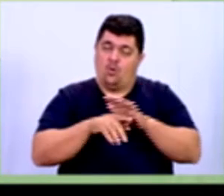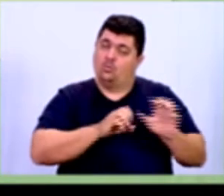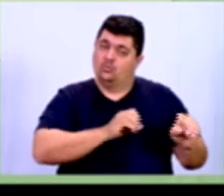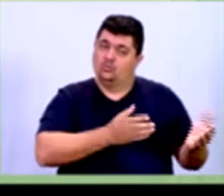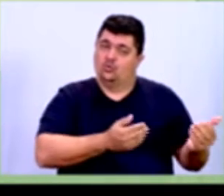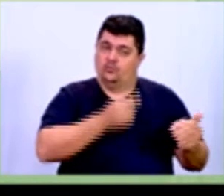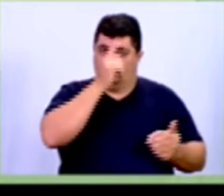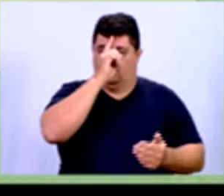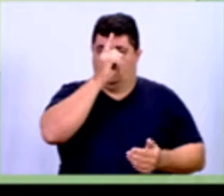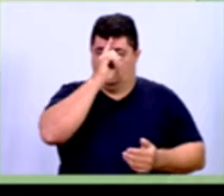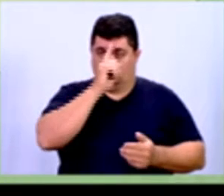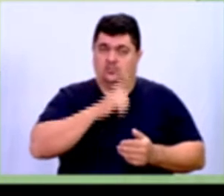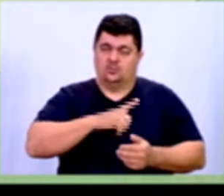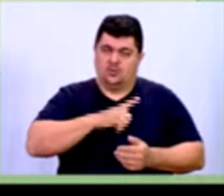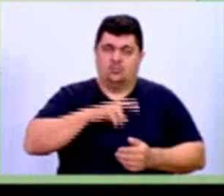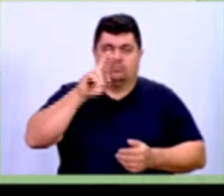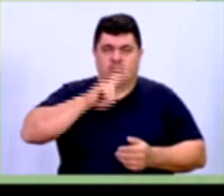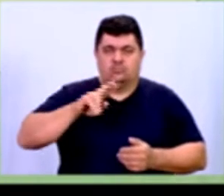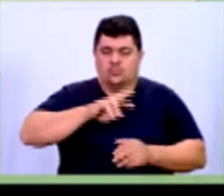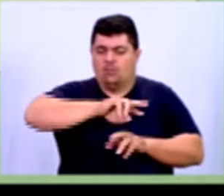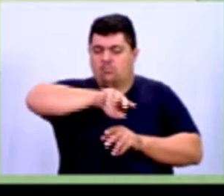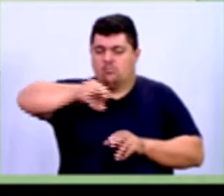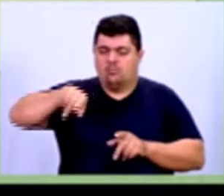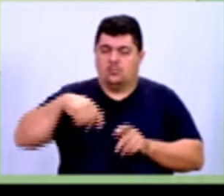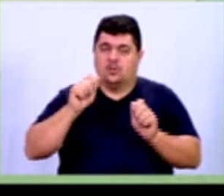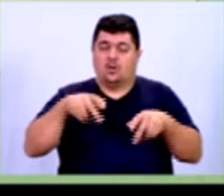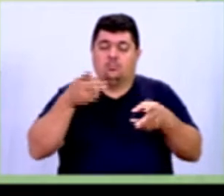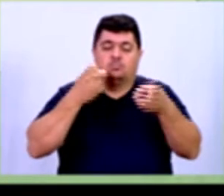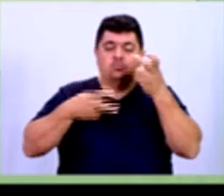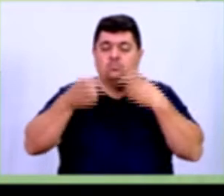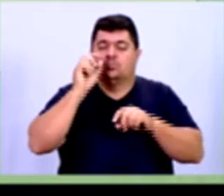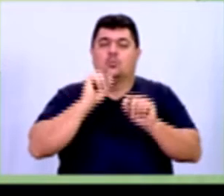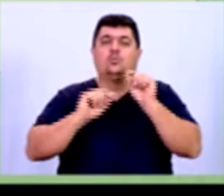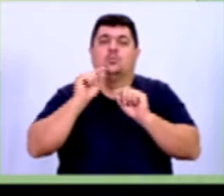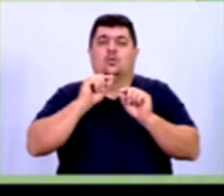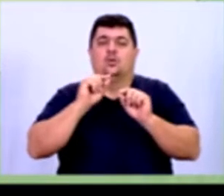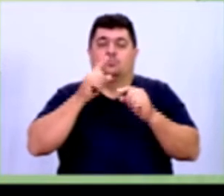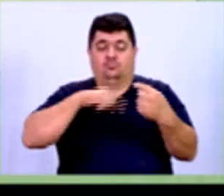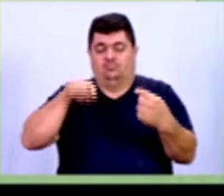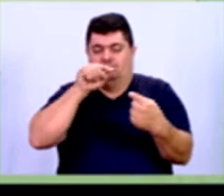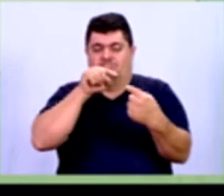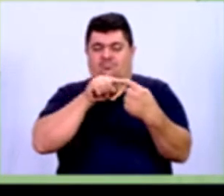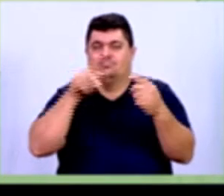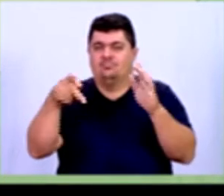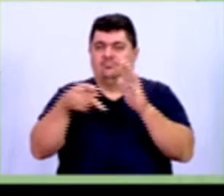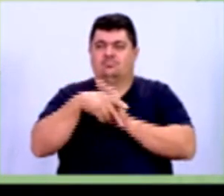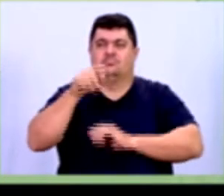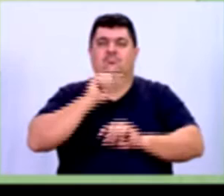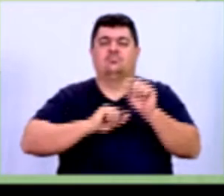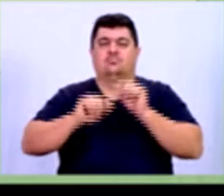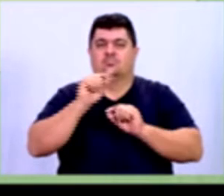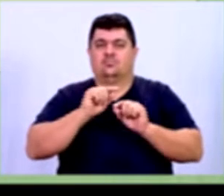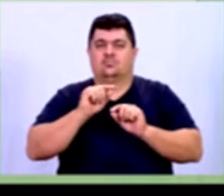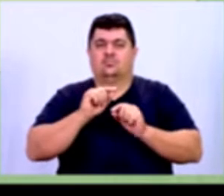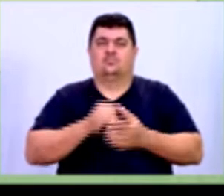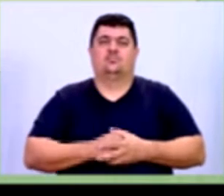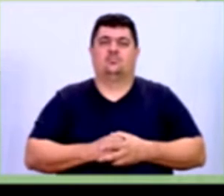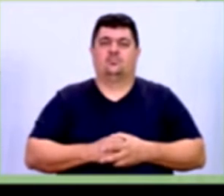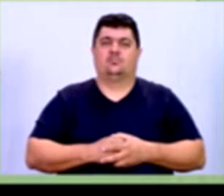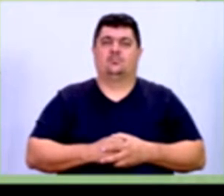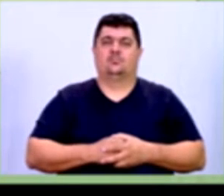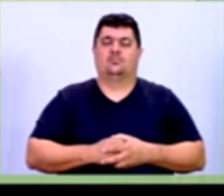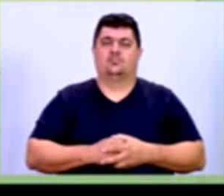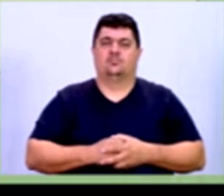desses itens, nós vamos também perceber alguns objetivos para trabalharmos esses materiais.